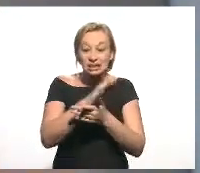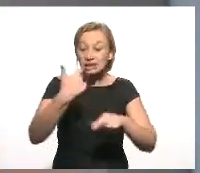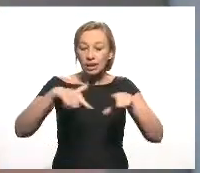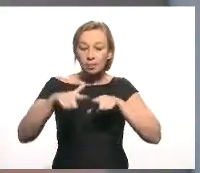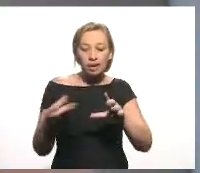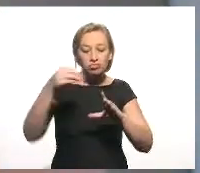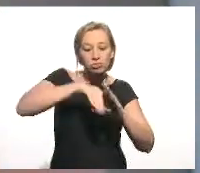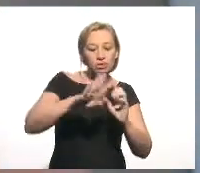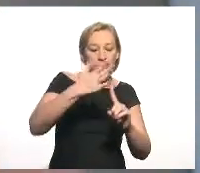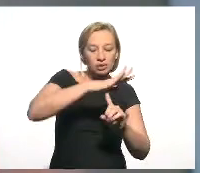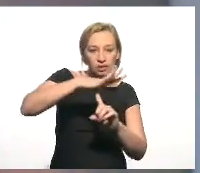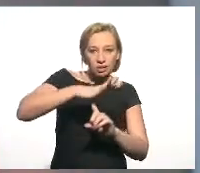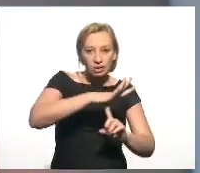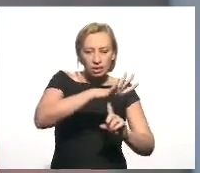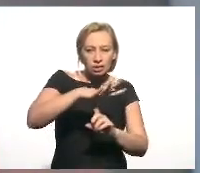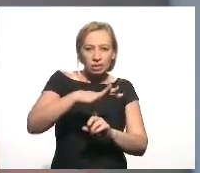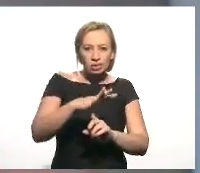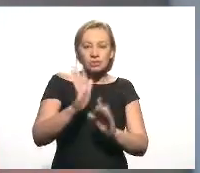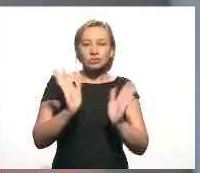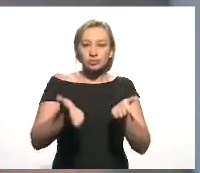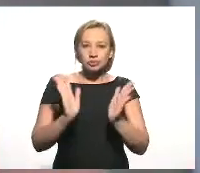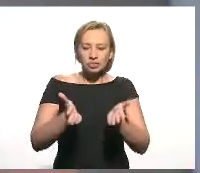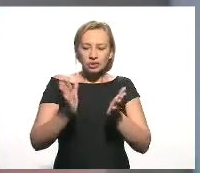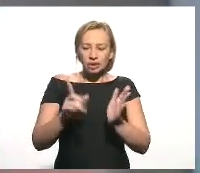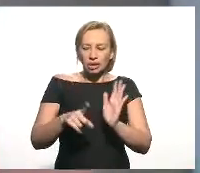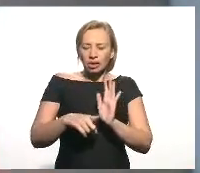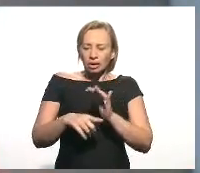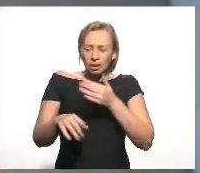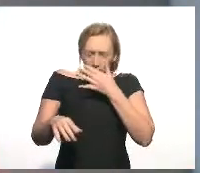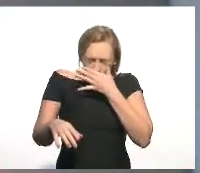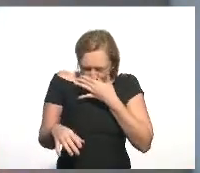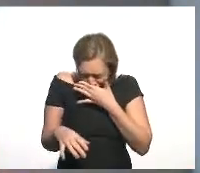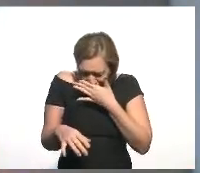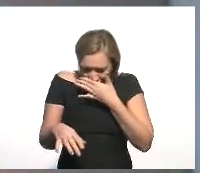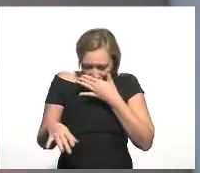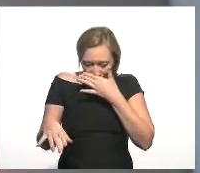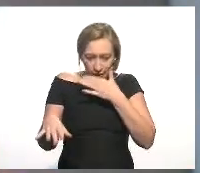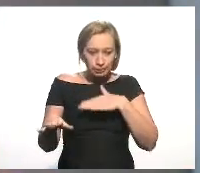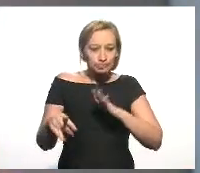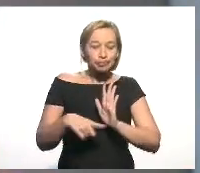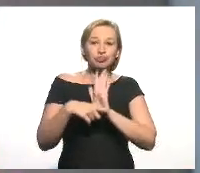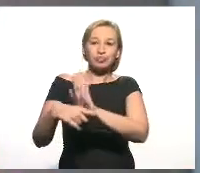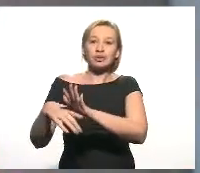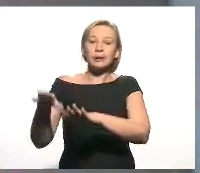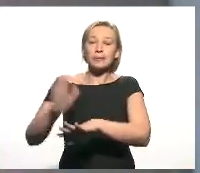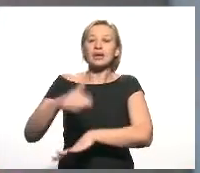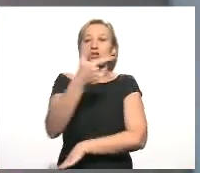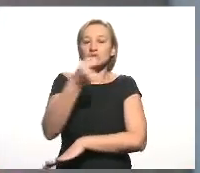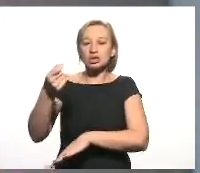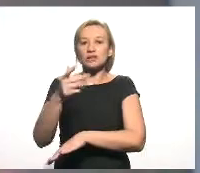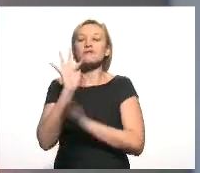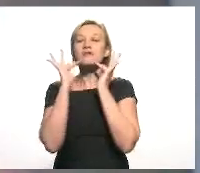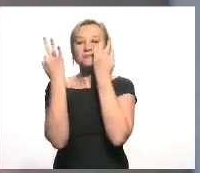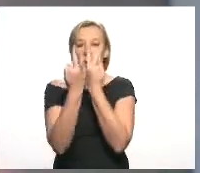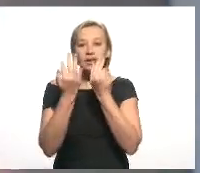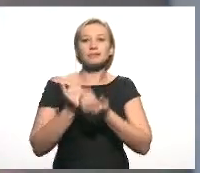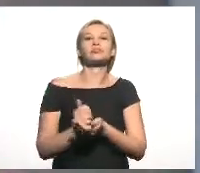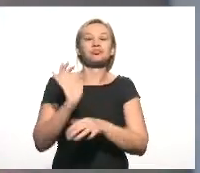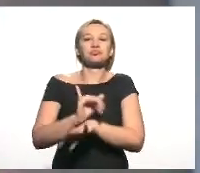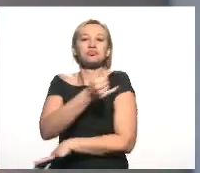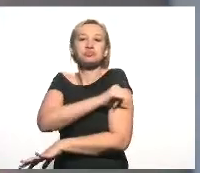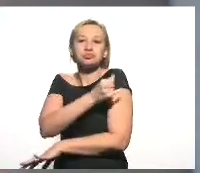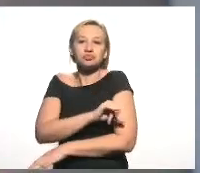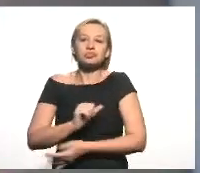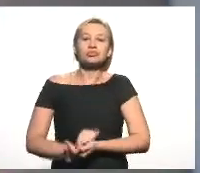é responsável pelo sustento de mais de 200 famílias de agricultores familiares no estado do Rio de Janeiro. Então, a extinção desse